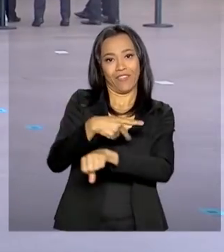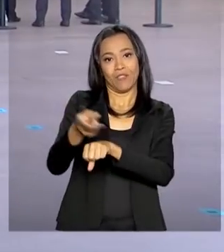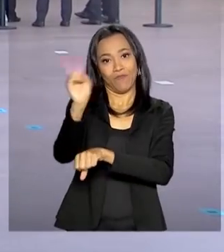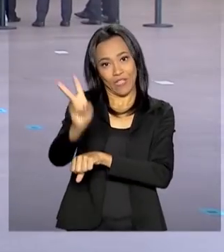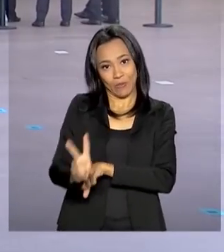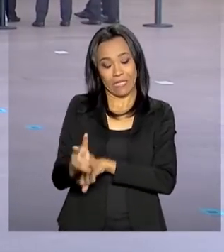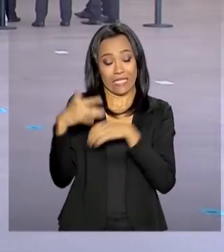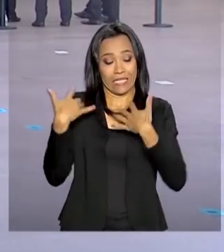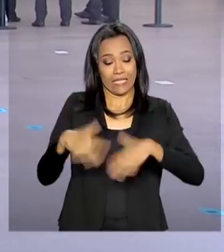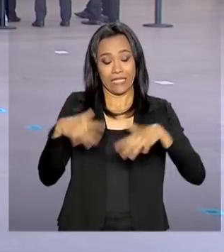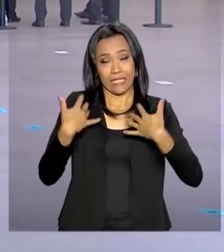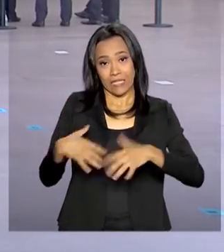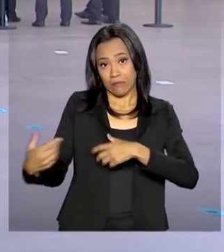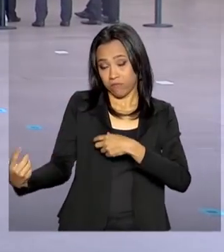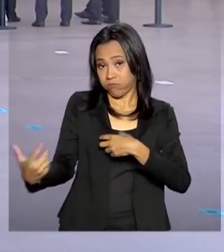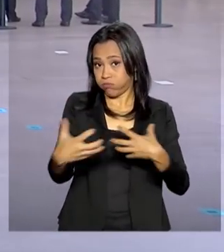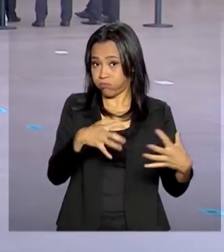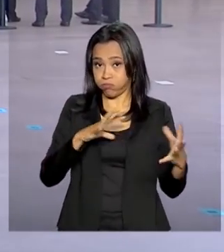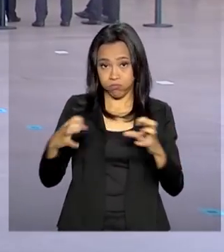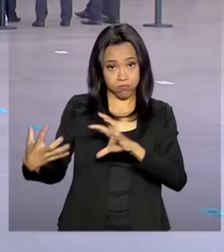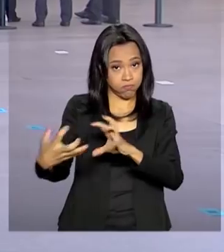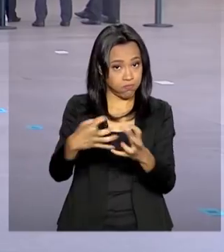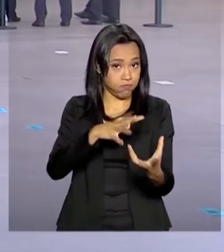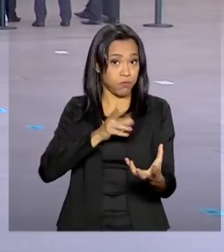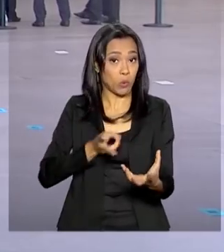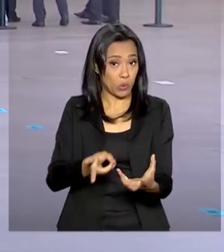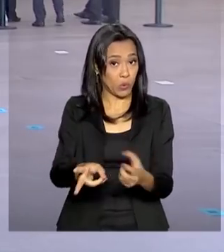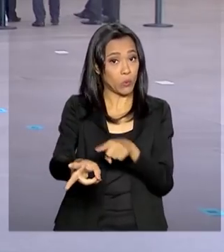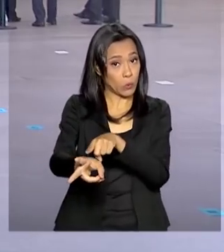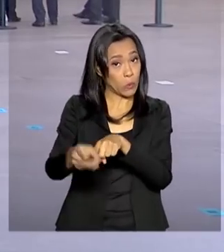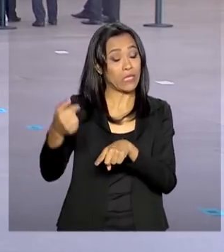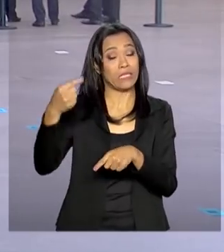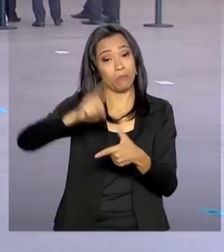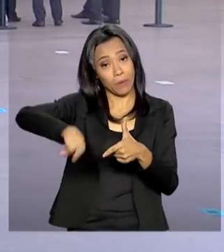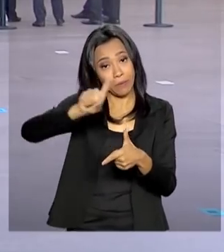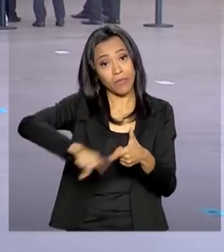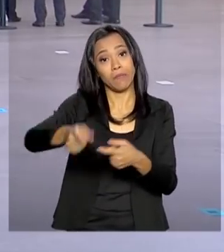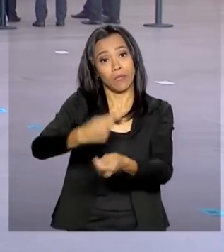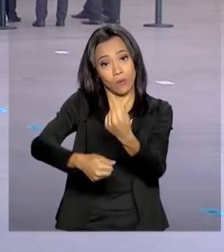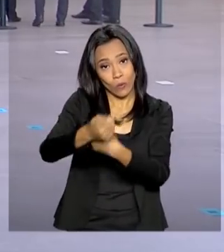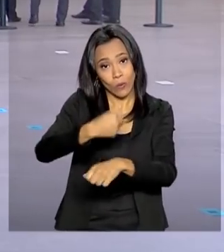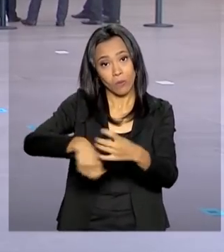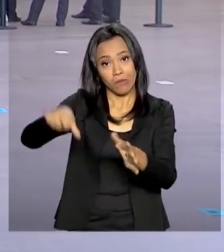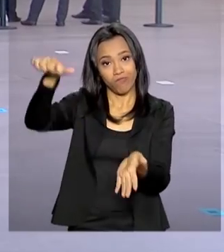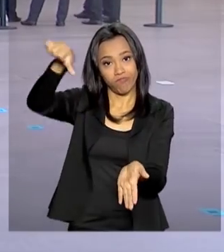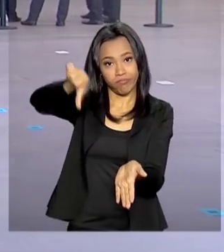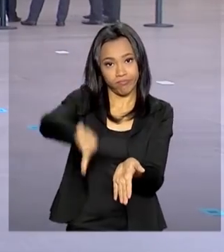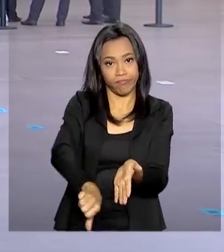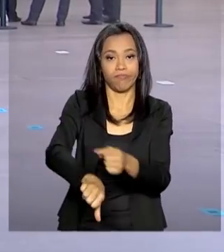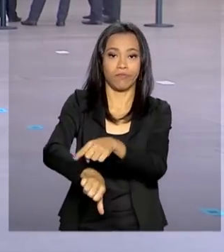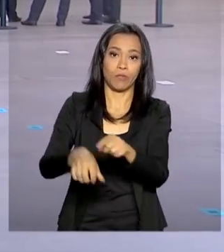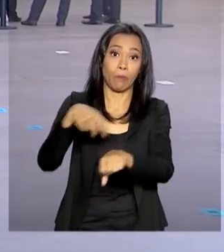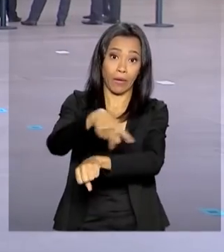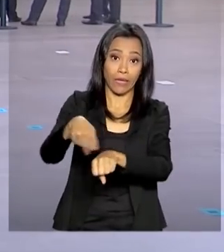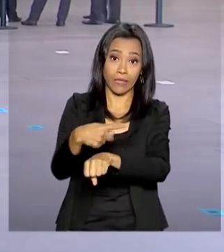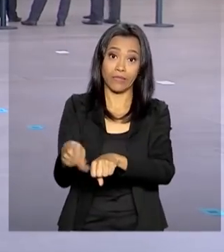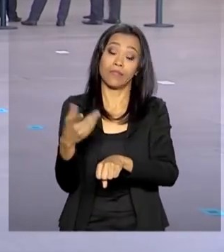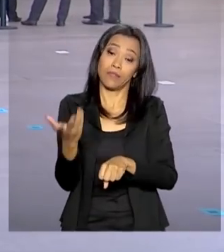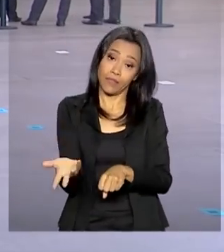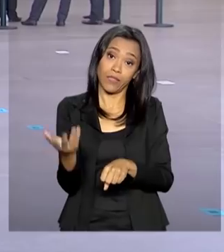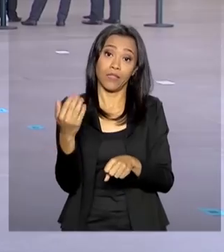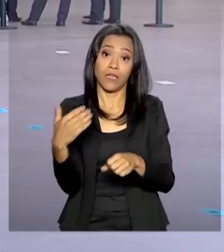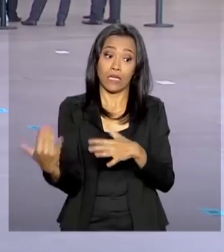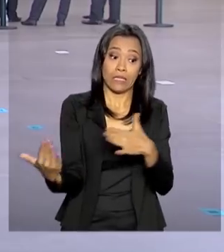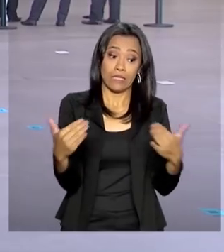bem tenso por lá é o que aprofunda ainda mais a crise econômica no país e os dois lados continuam em busca